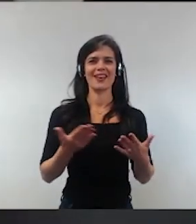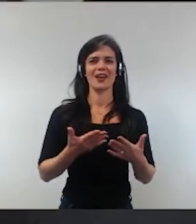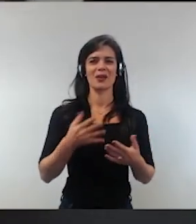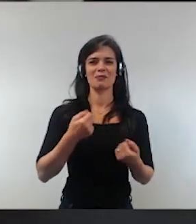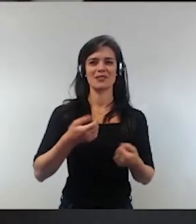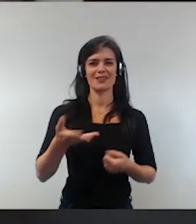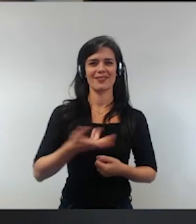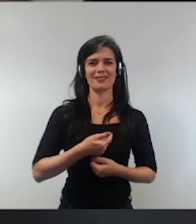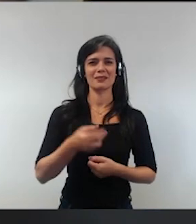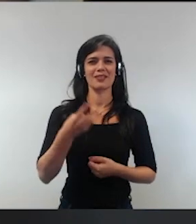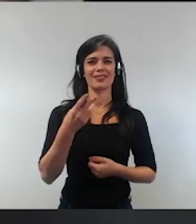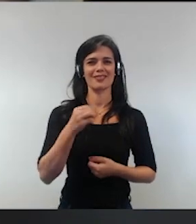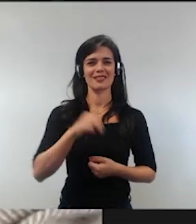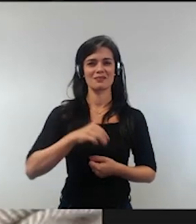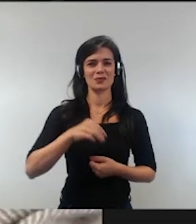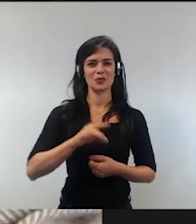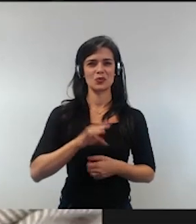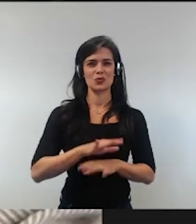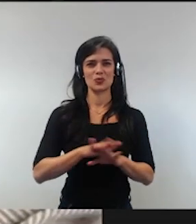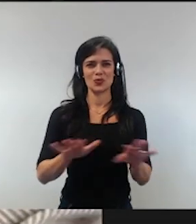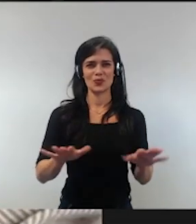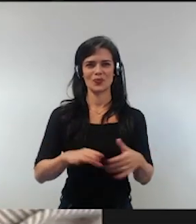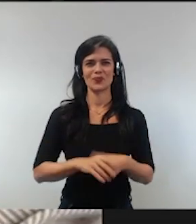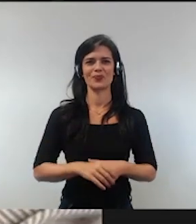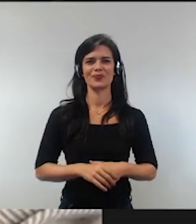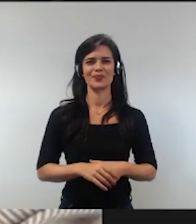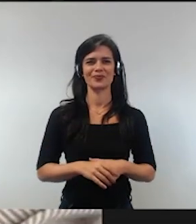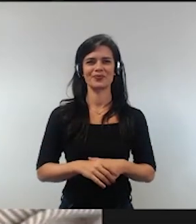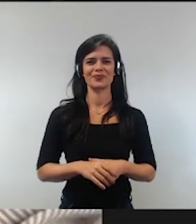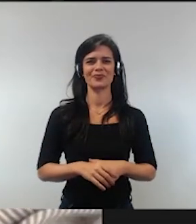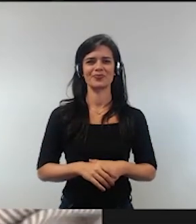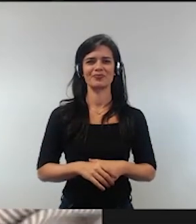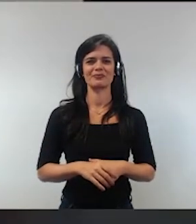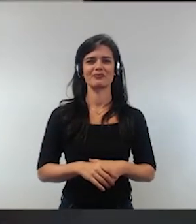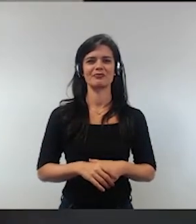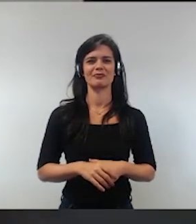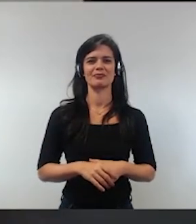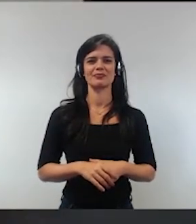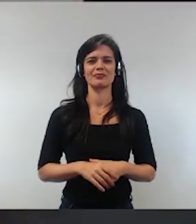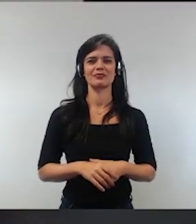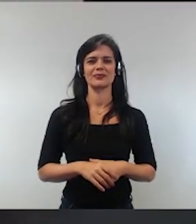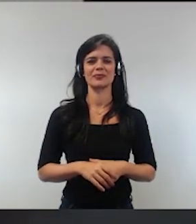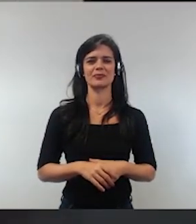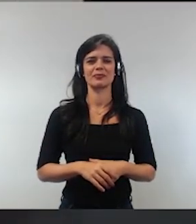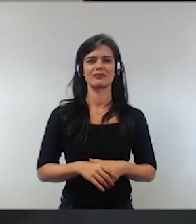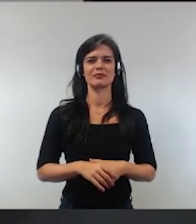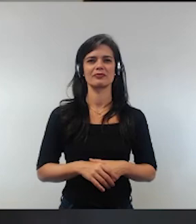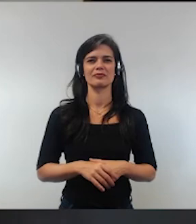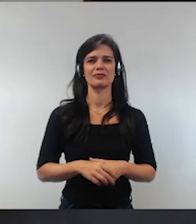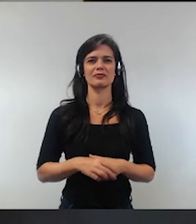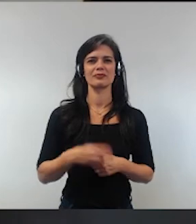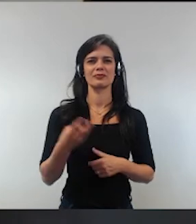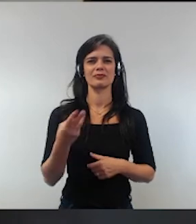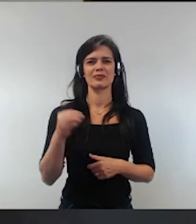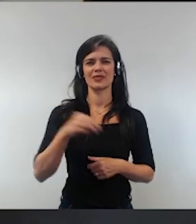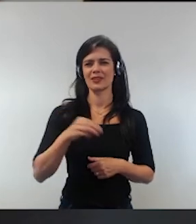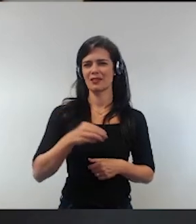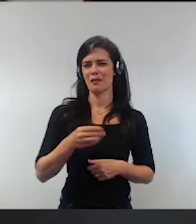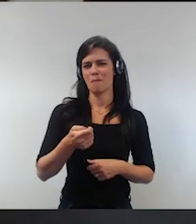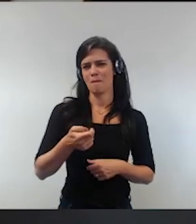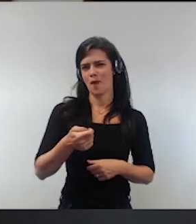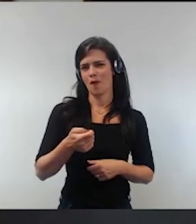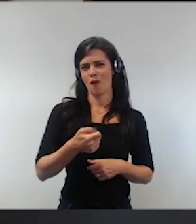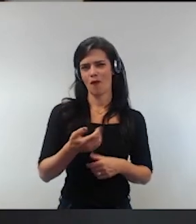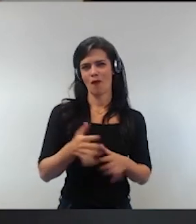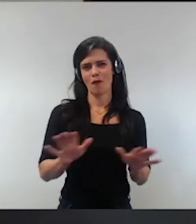né? Então, eu acho que 3 minutos é muito